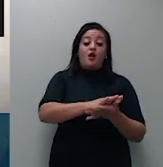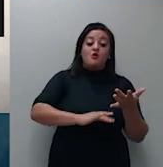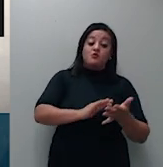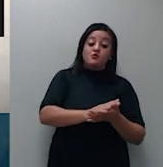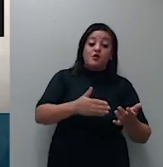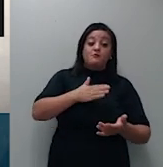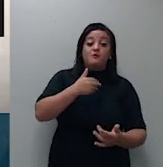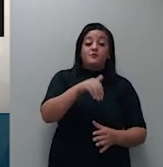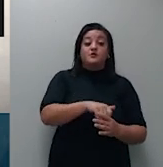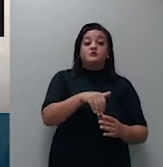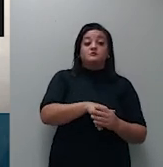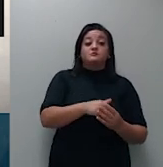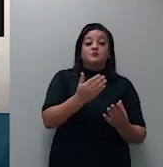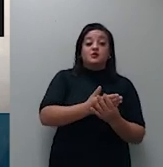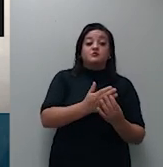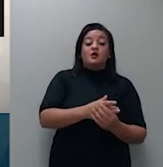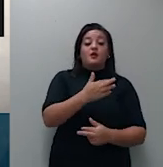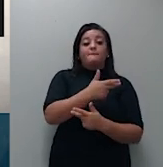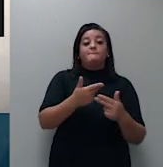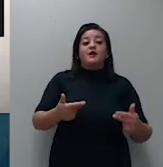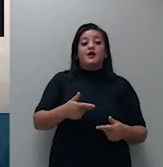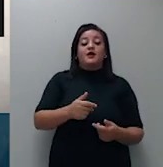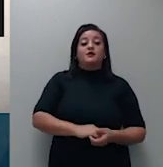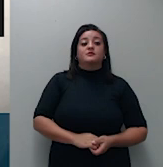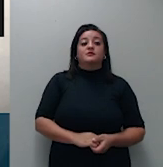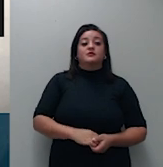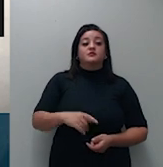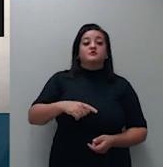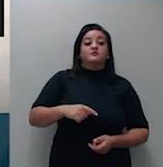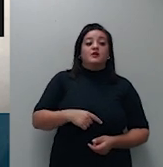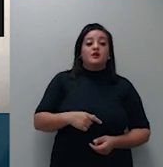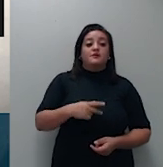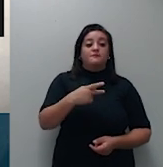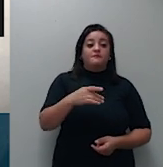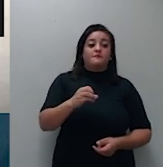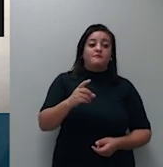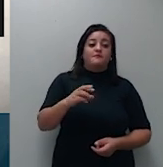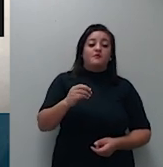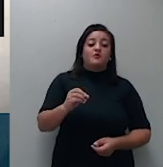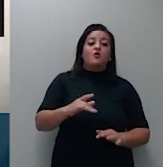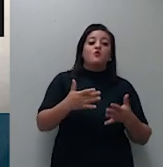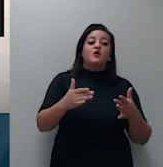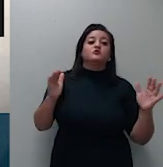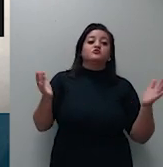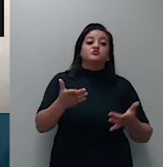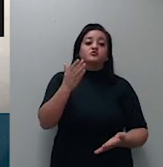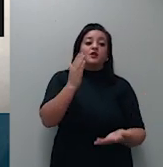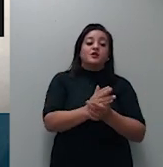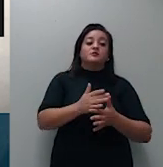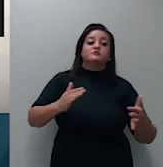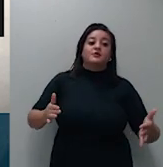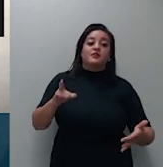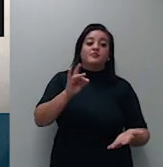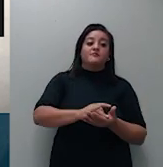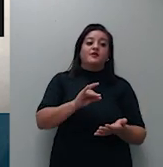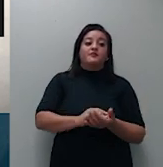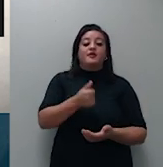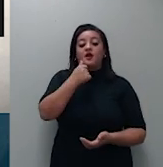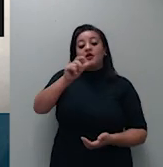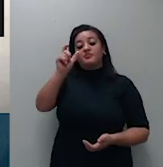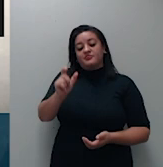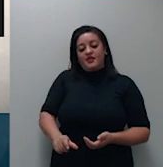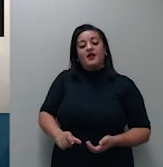no cálculo dessa meação bens que foram adquiridos quando já estava separado de fato